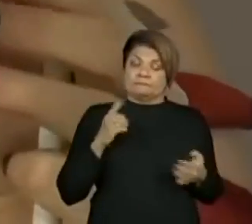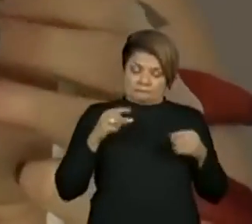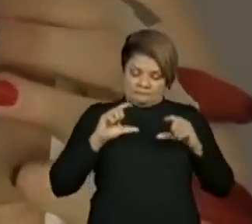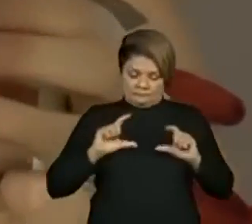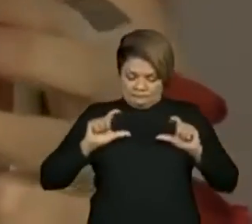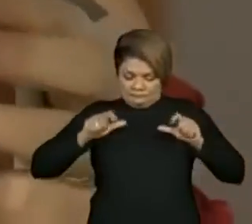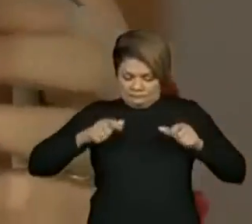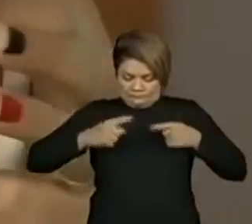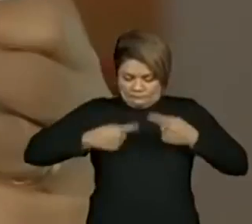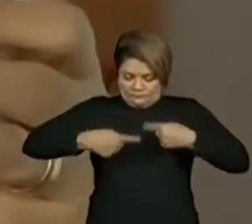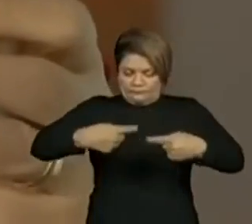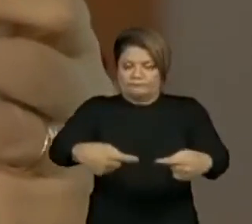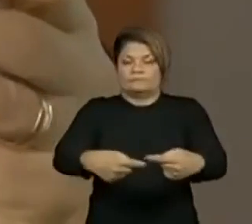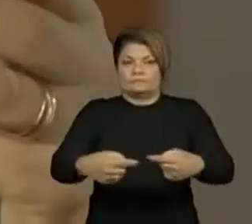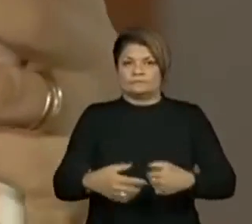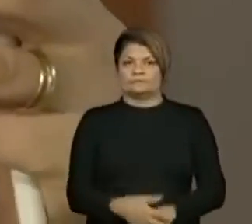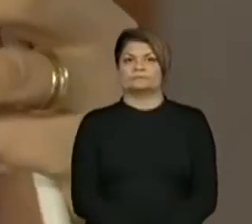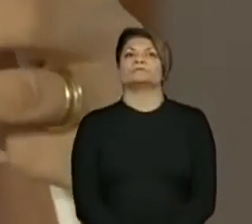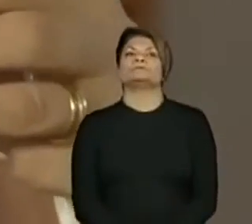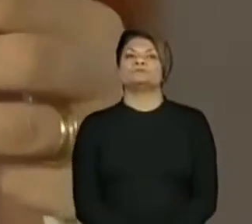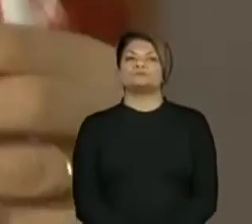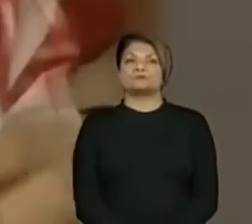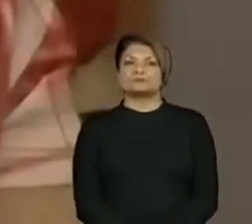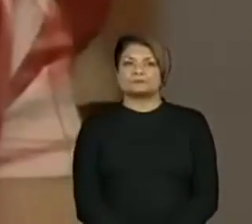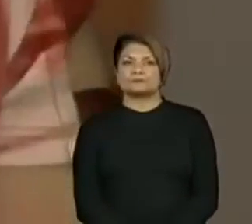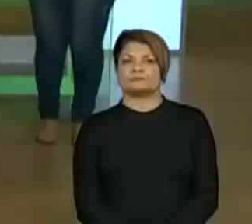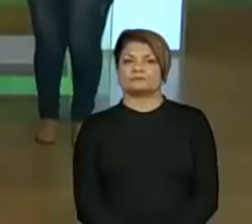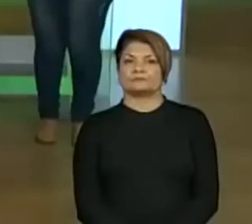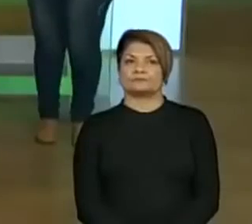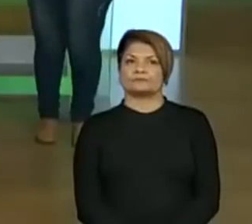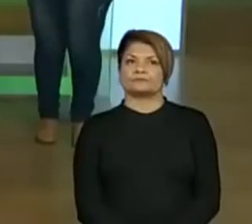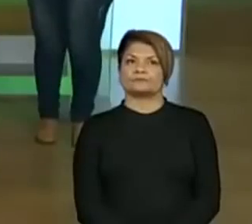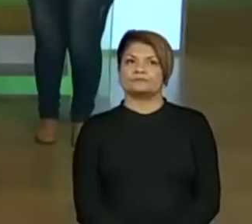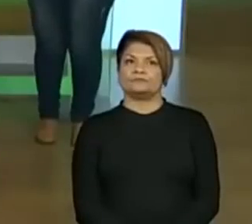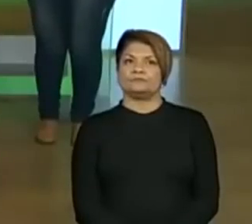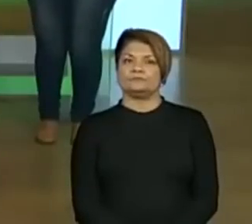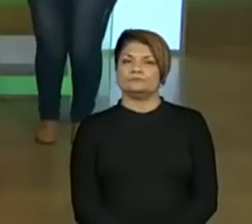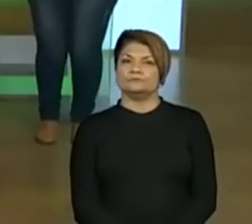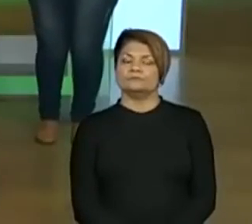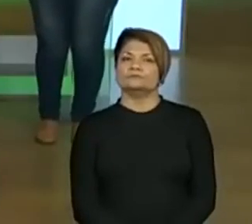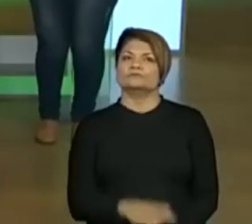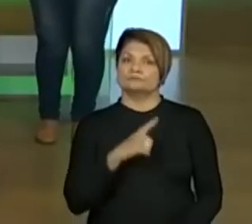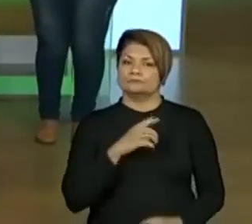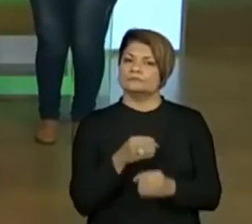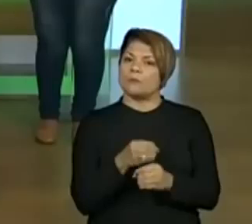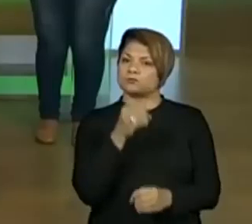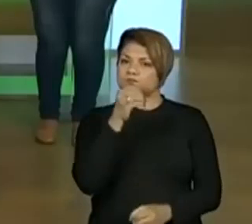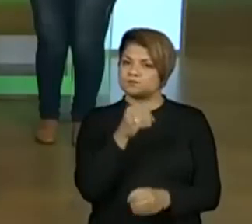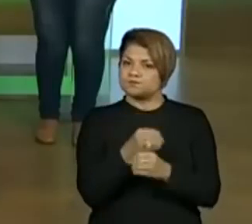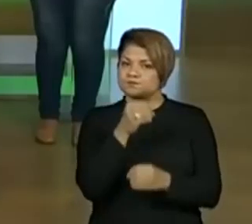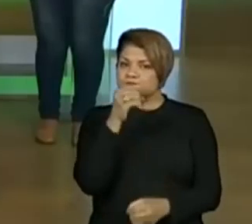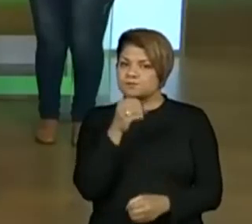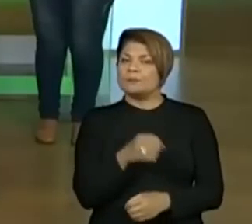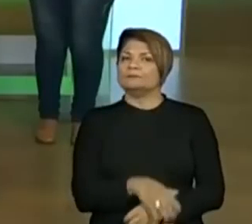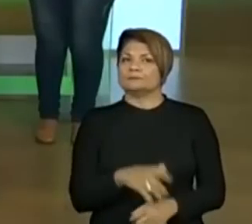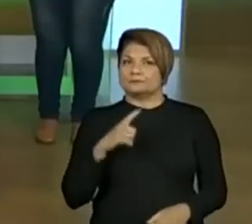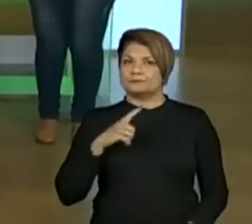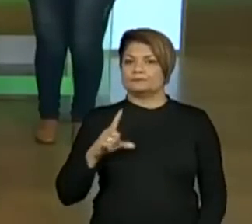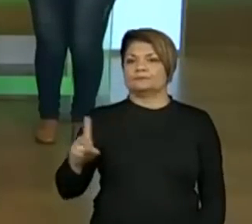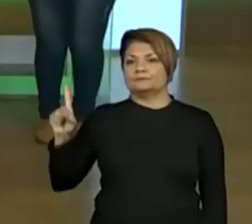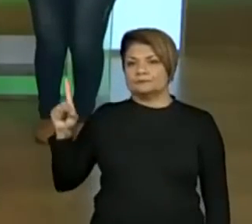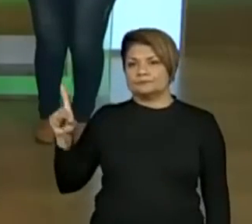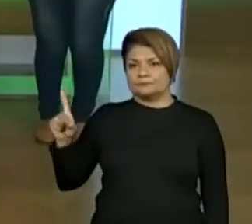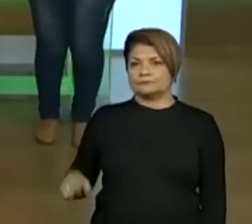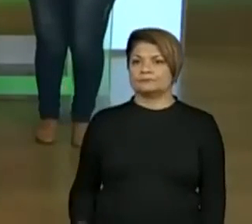rola, né? Uhum. Rola no chão. Então, tem cilindro aqui no nosso...